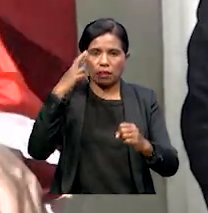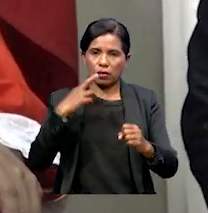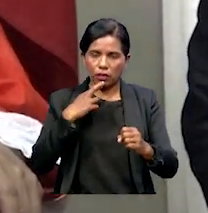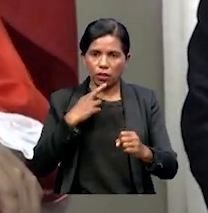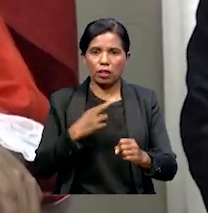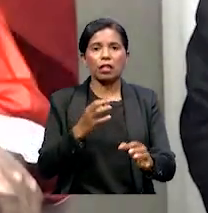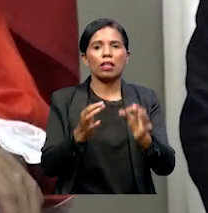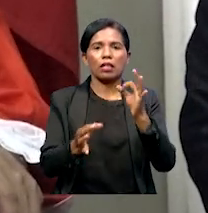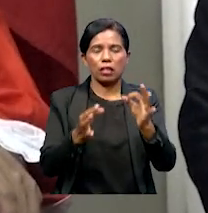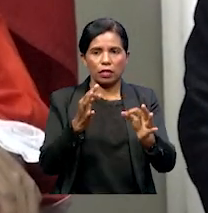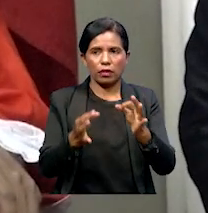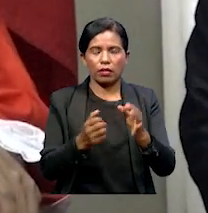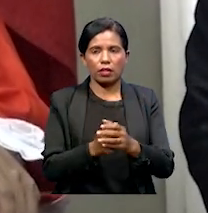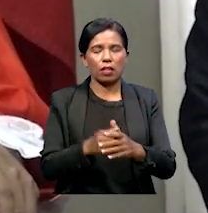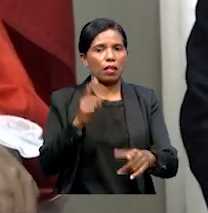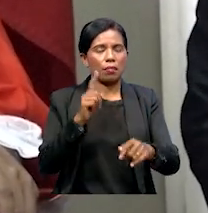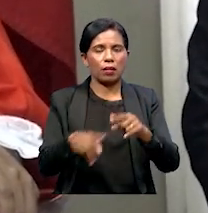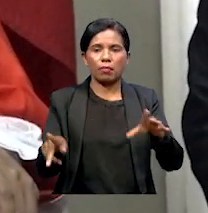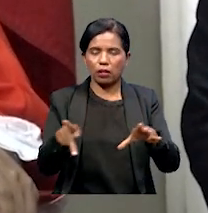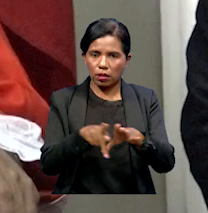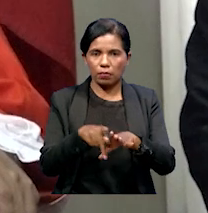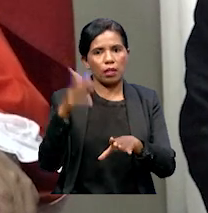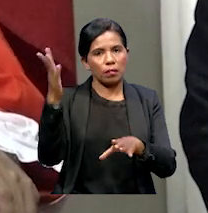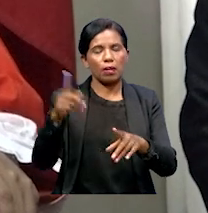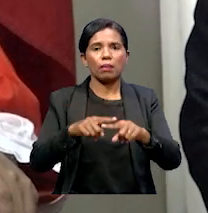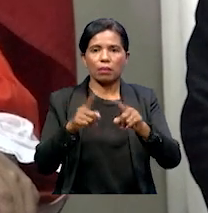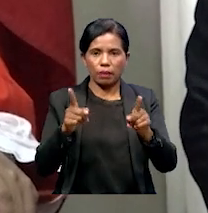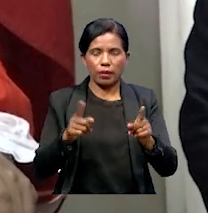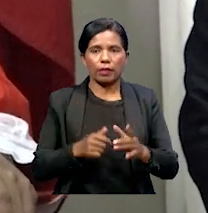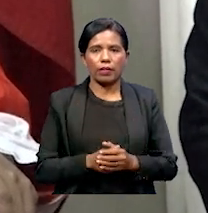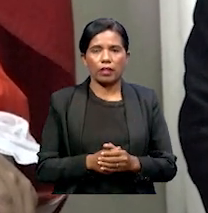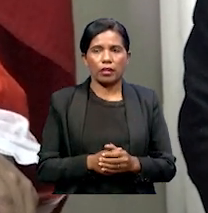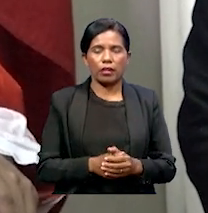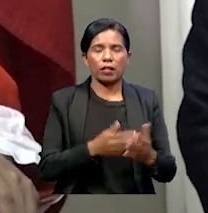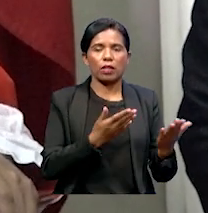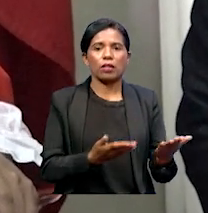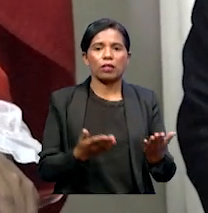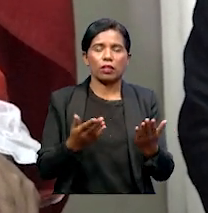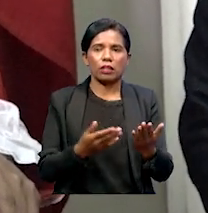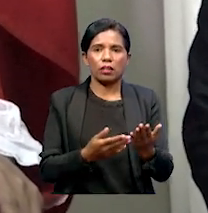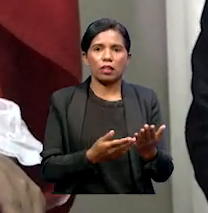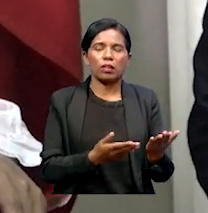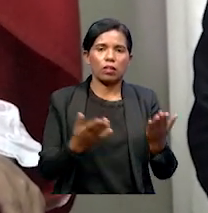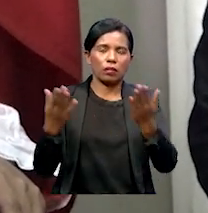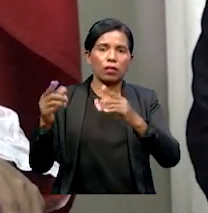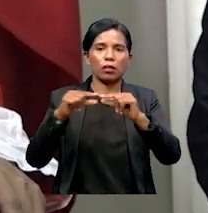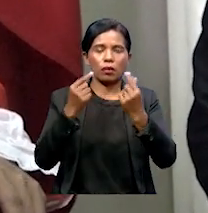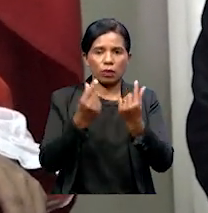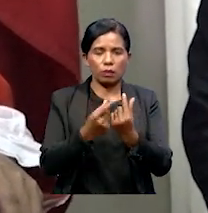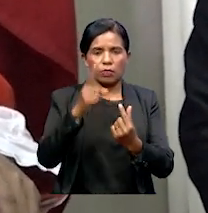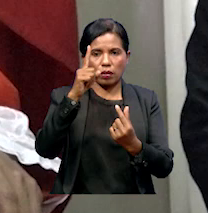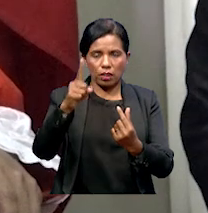mas que na velha participa na banda que delega equipa ainda da chefia a